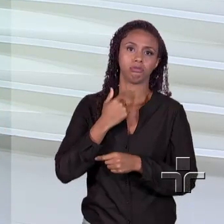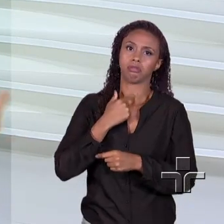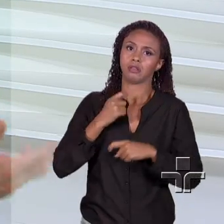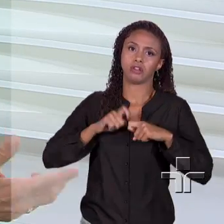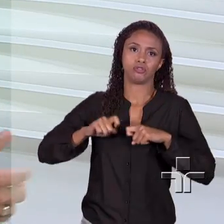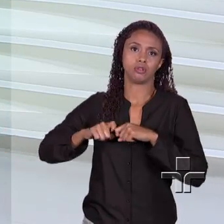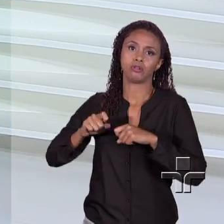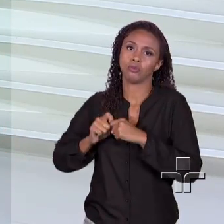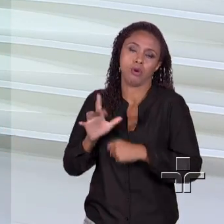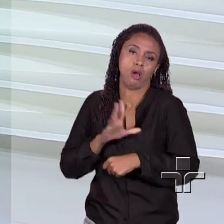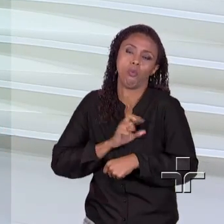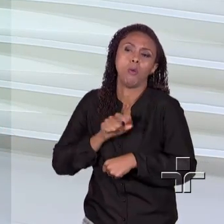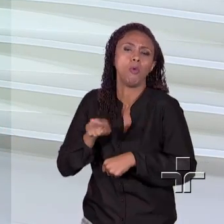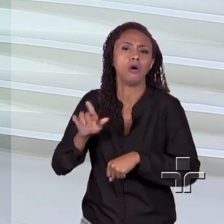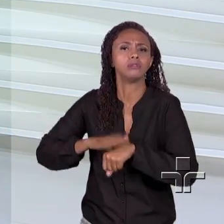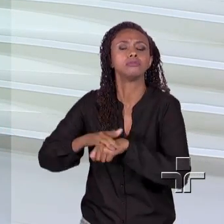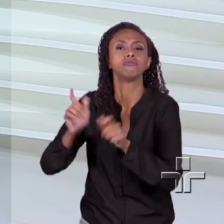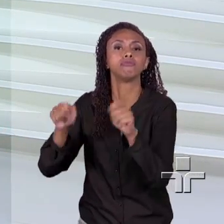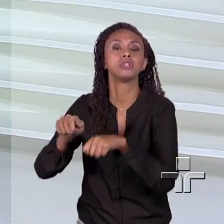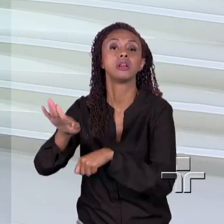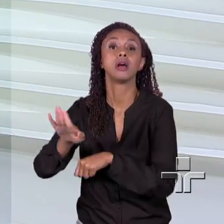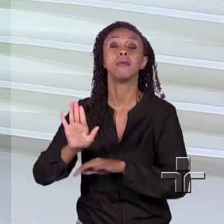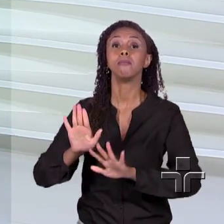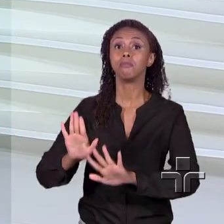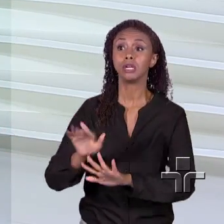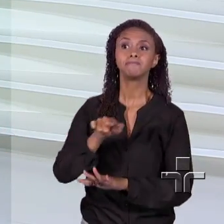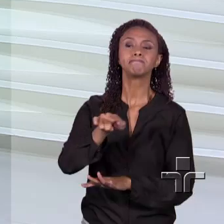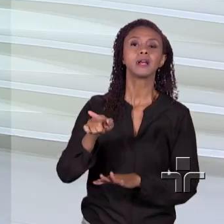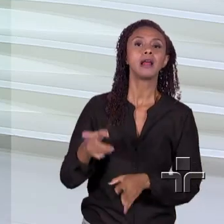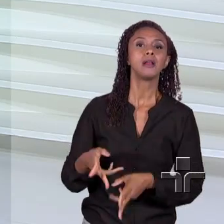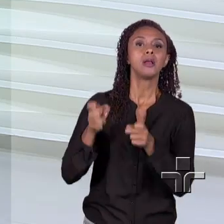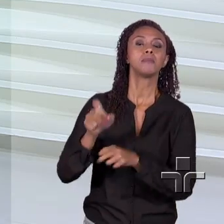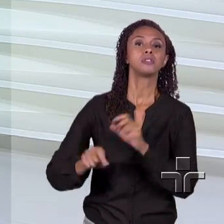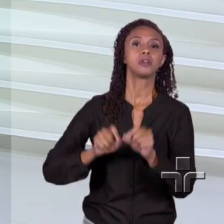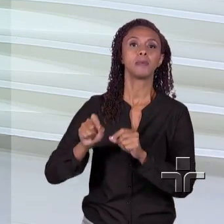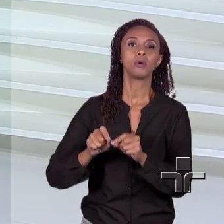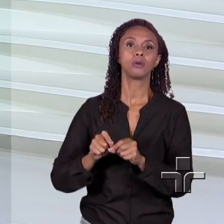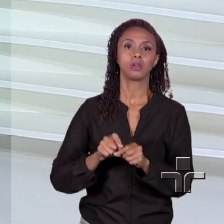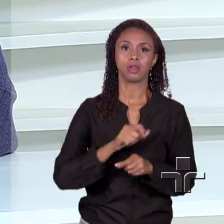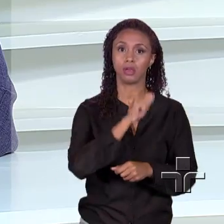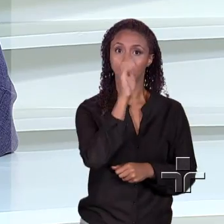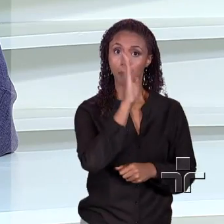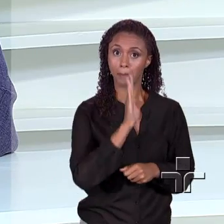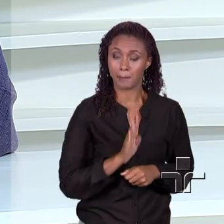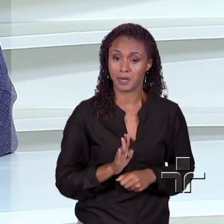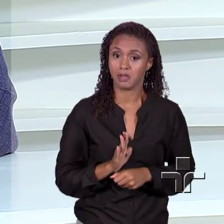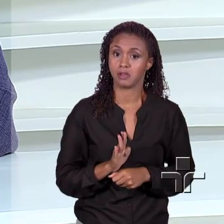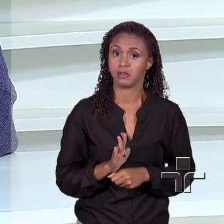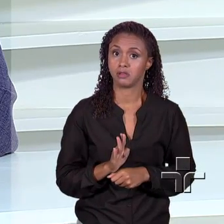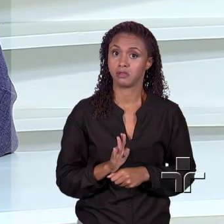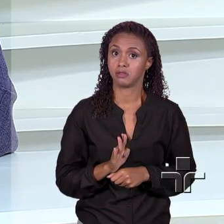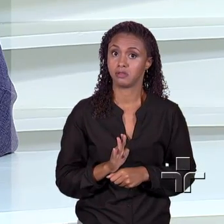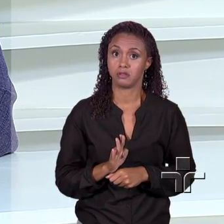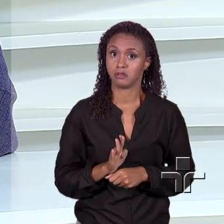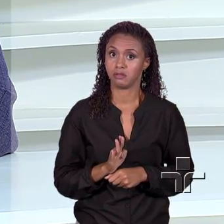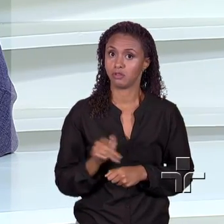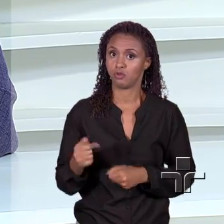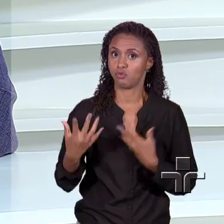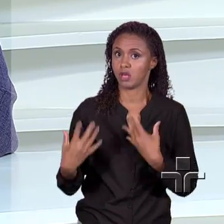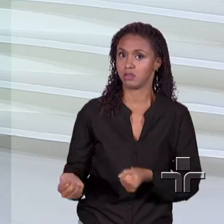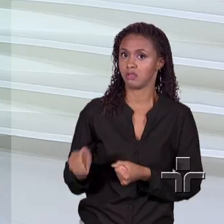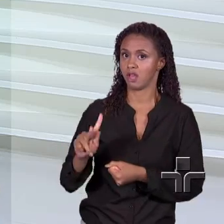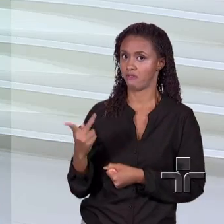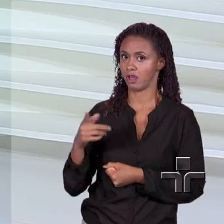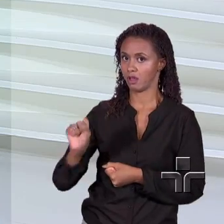românticos que ele sentia. Mas ele percebia nesse momento que a esquerda brasileira não aceitava a sua homossexualidade. Não é que